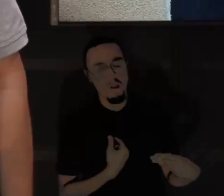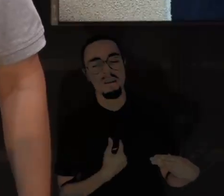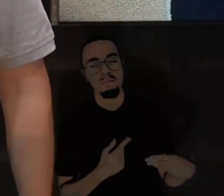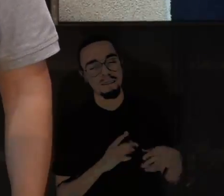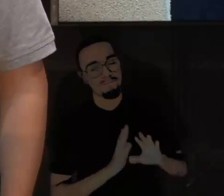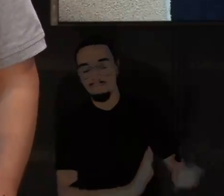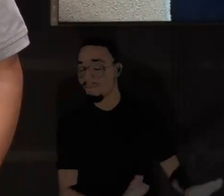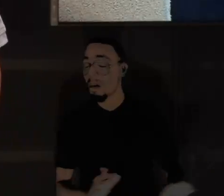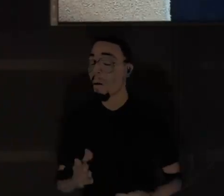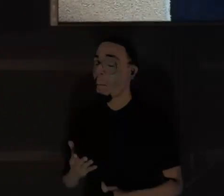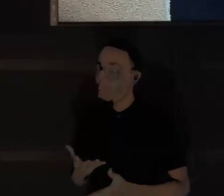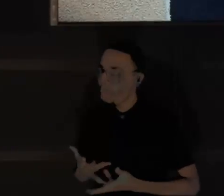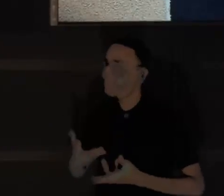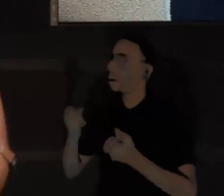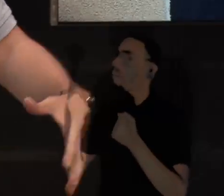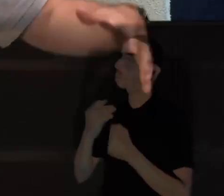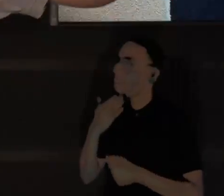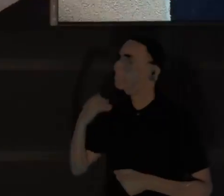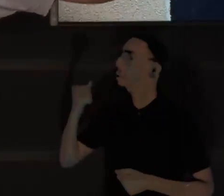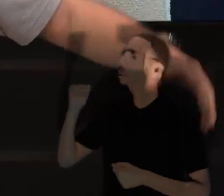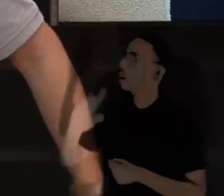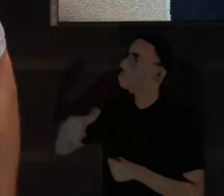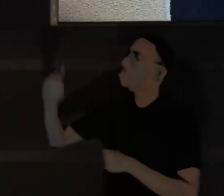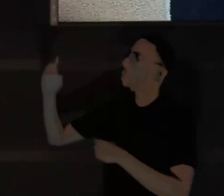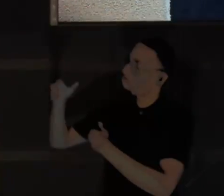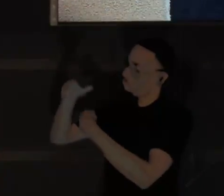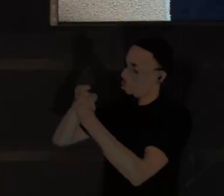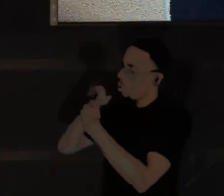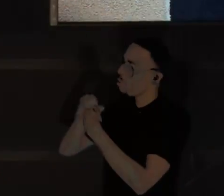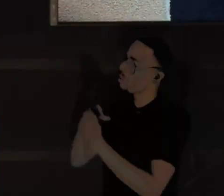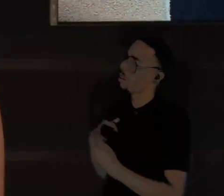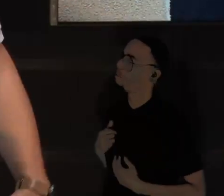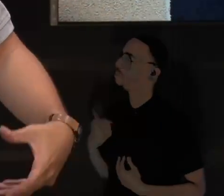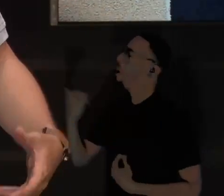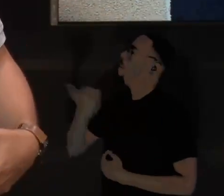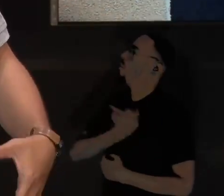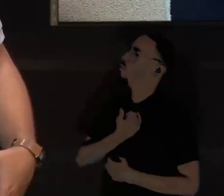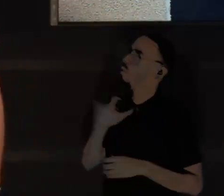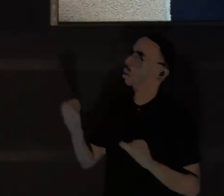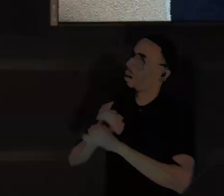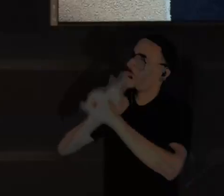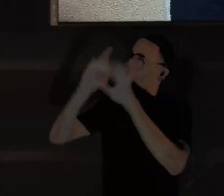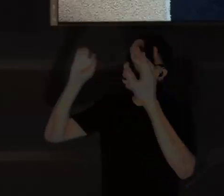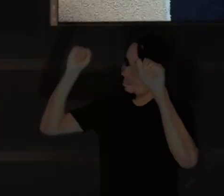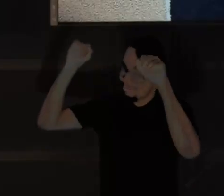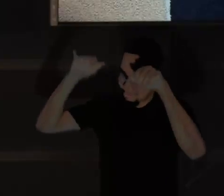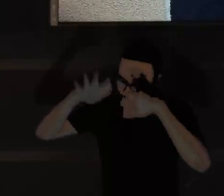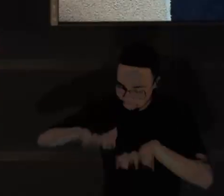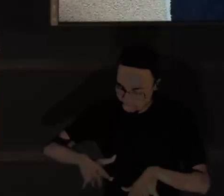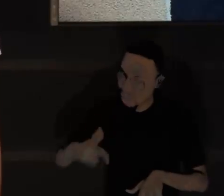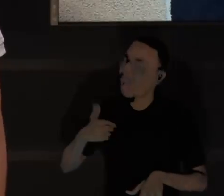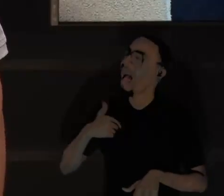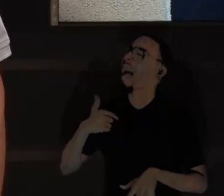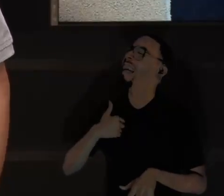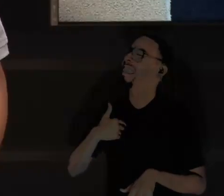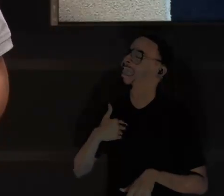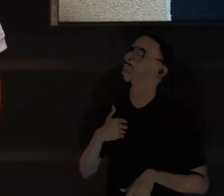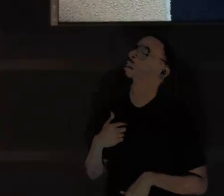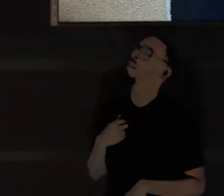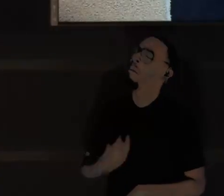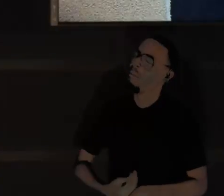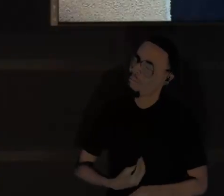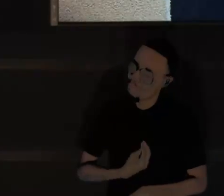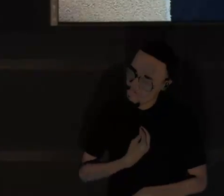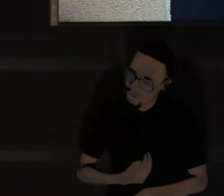conosco. Oh Deus, traga a tua glória para esse ambiente. Muda pessoas, muda a alma, muda